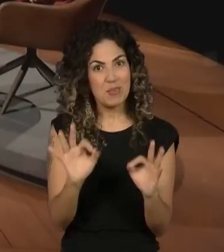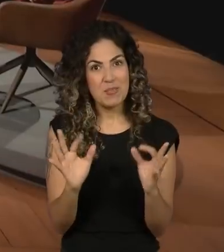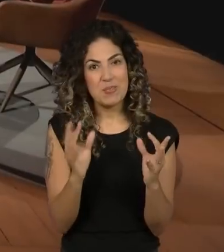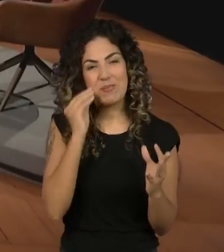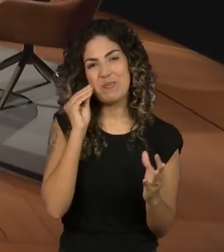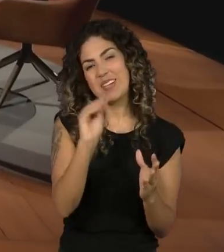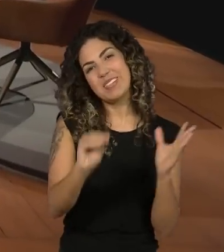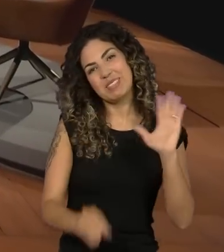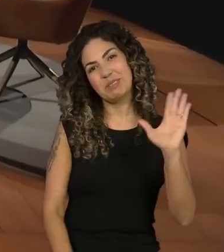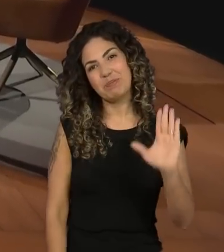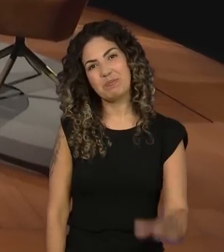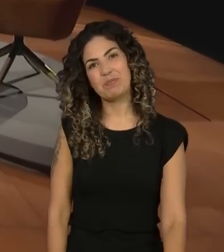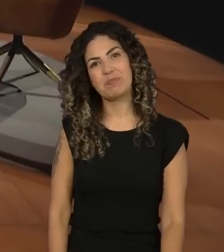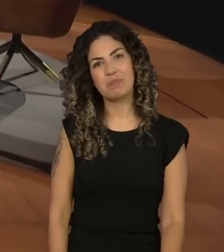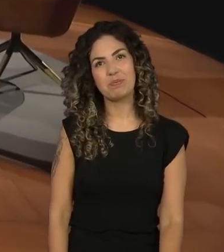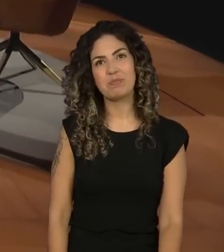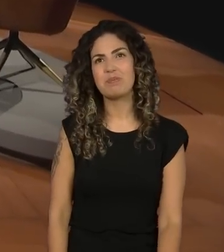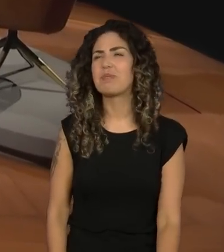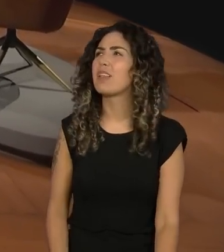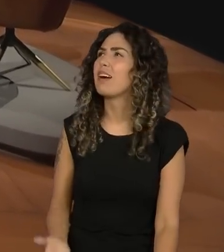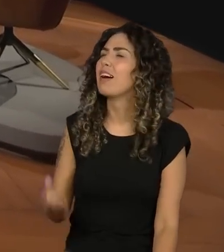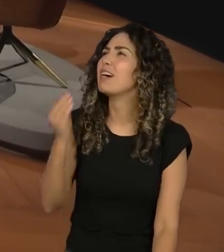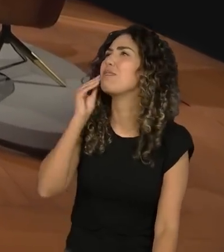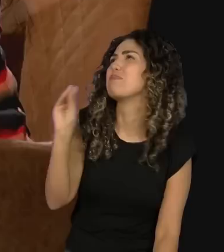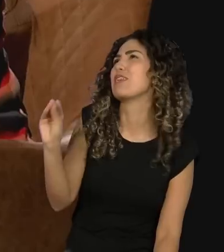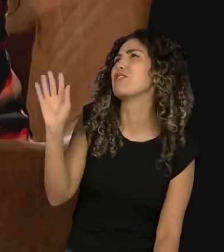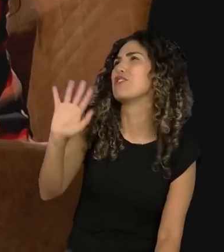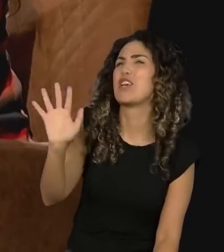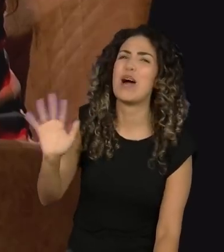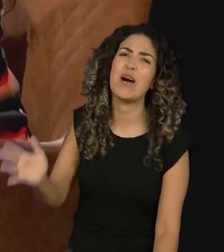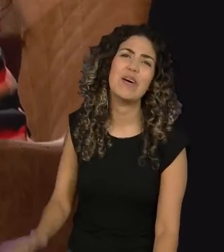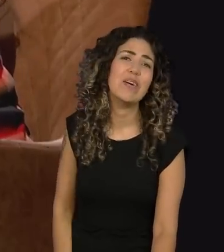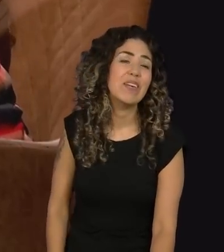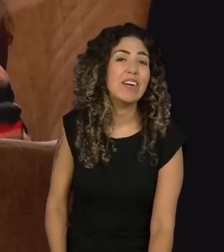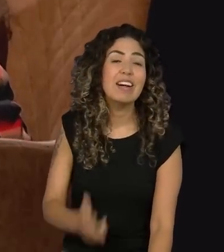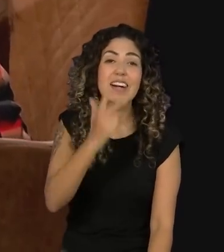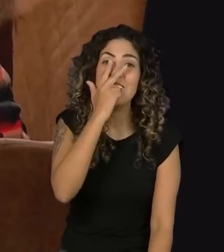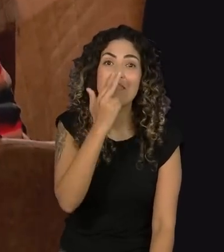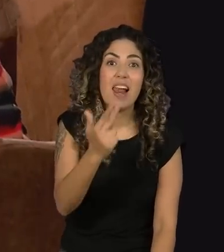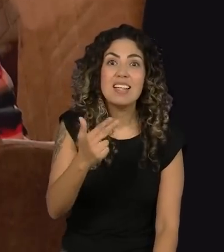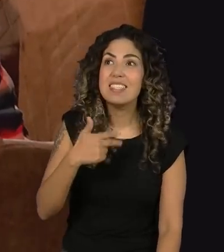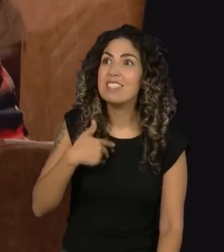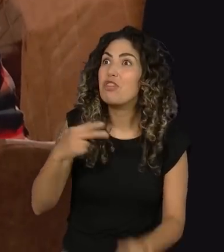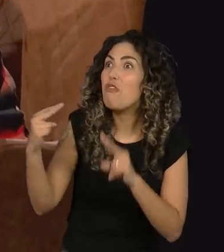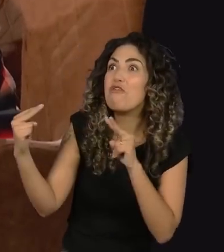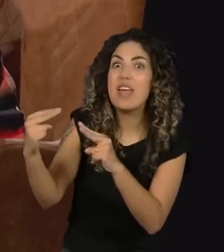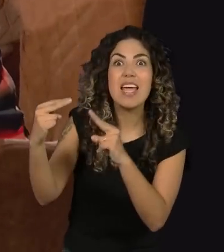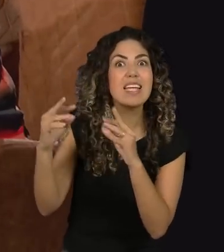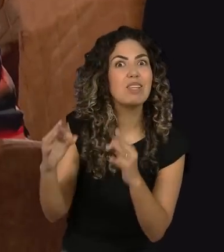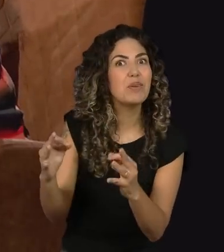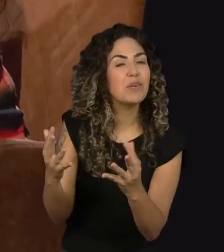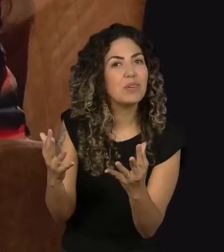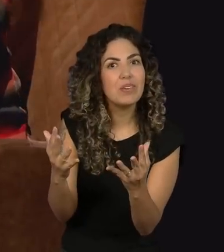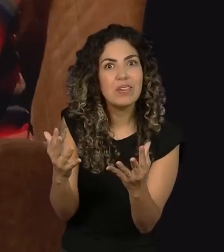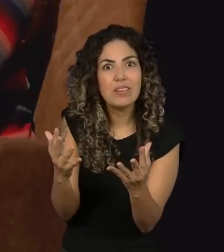tchau. Beijo, tchau. Parece que eu estou vendo. Nossa, Léo, quanto tempo.